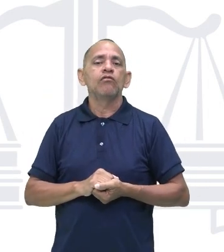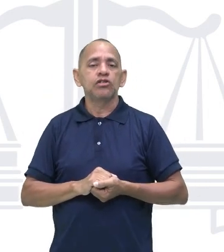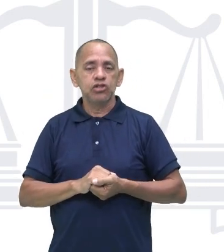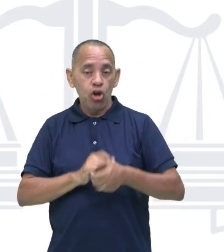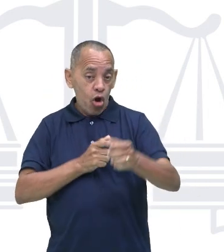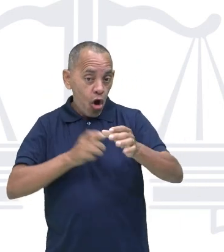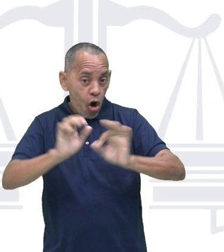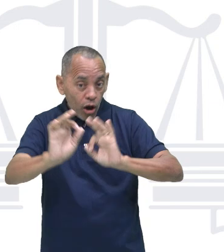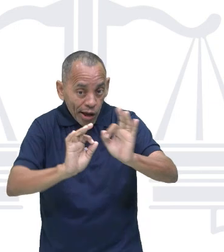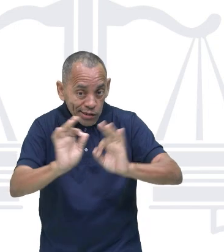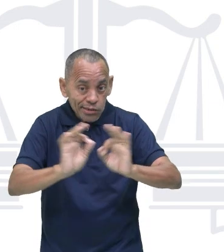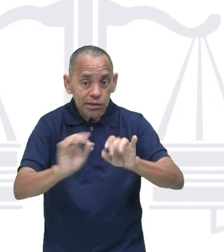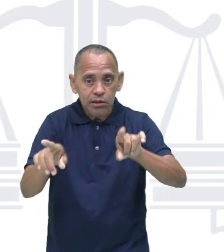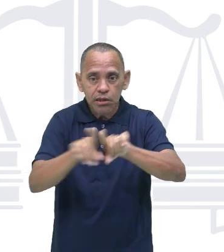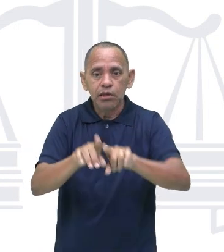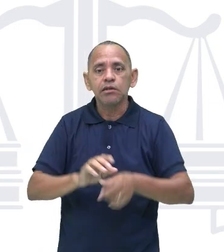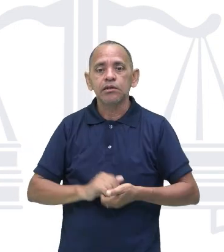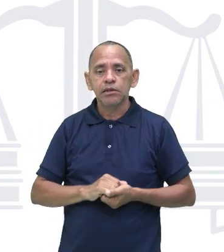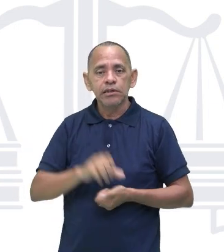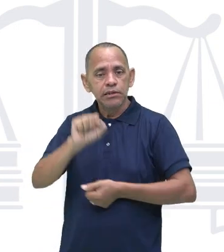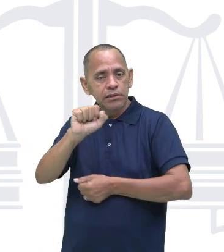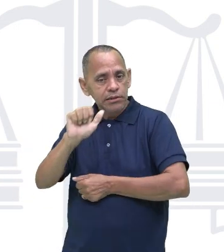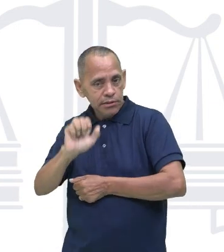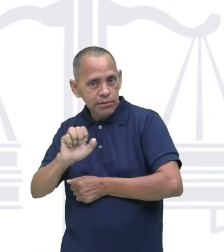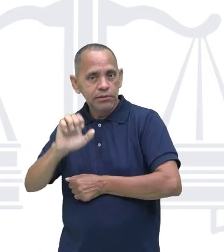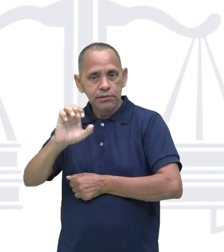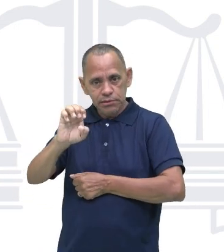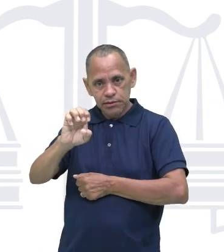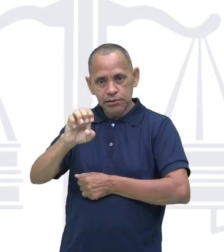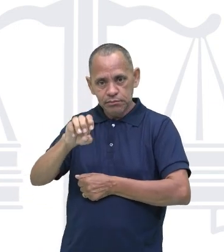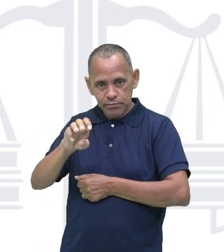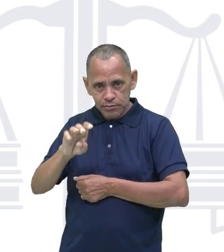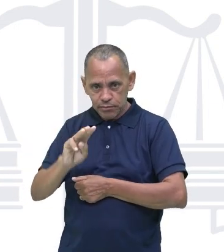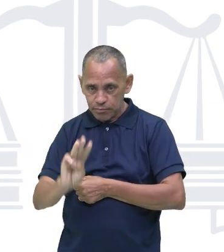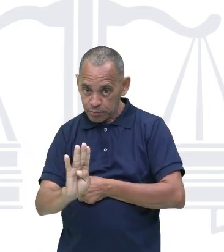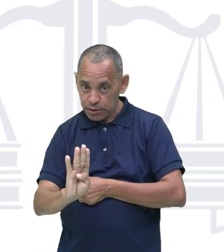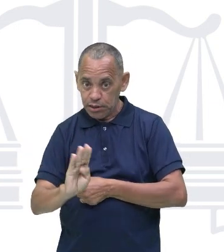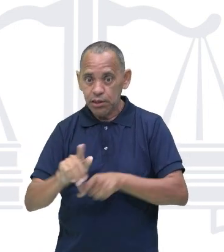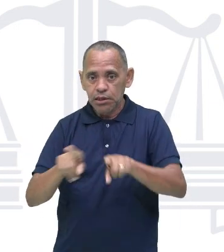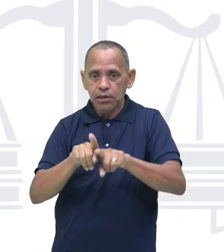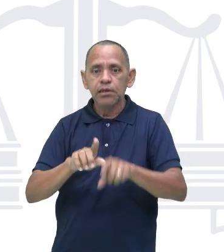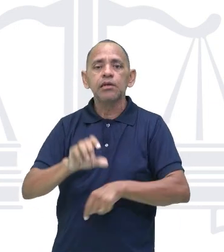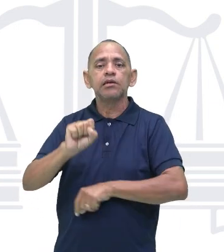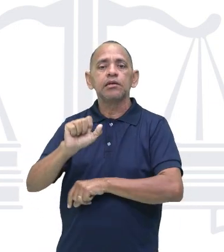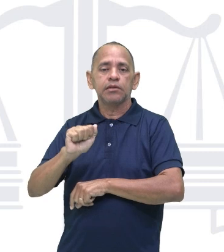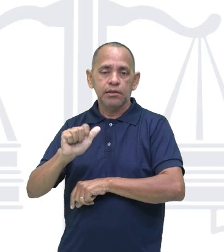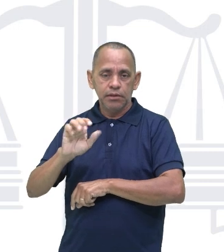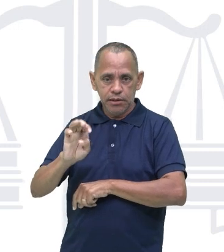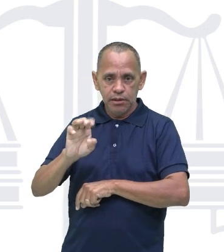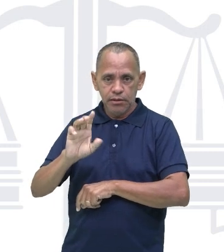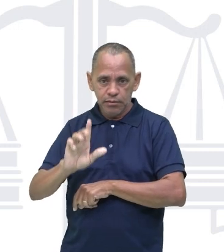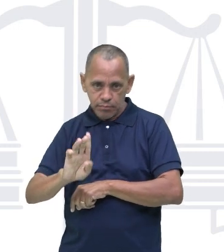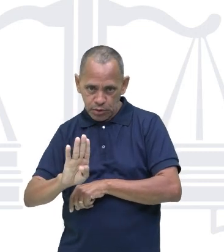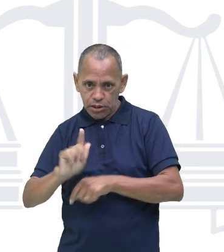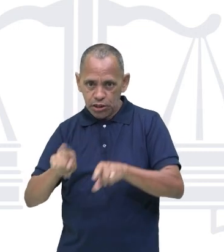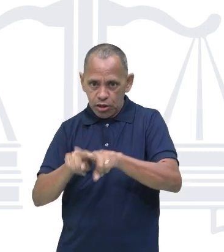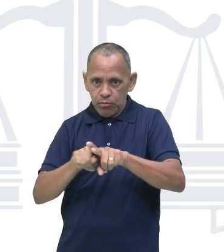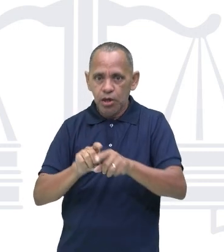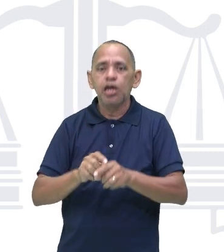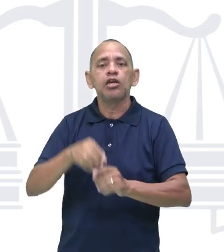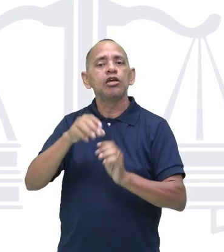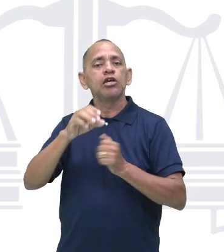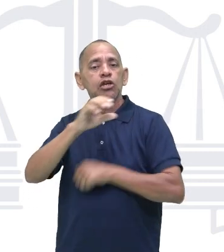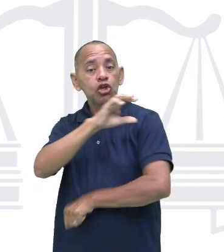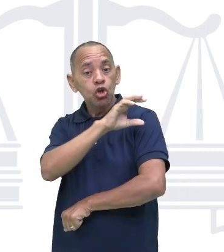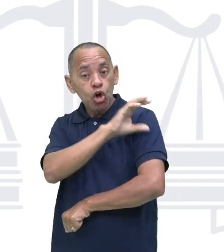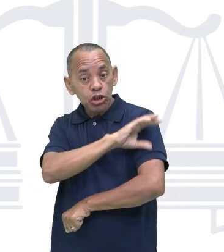CAED. Quanto a isso, nós estamos já repassando todas as orientações para as escolas, para as coordenadorias, né?